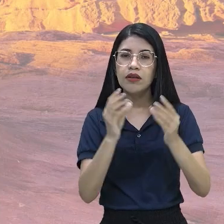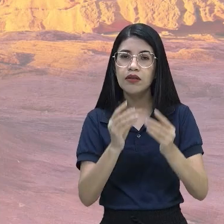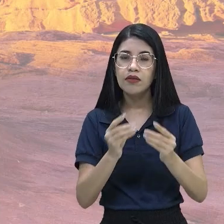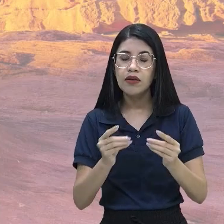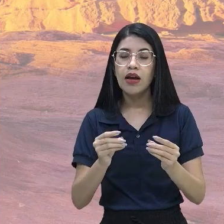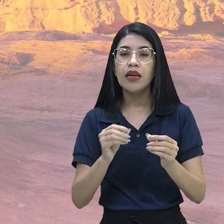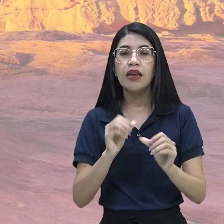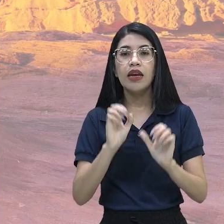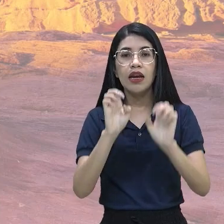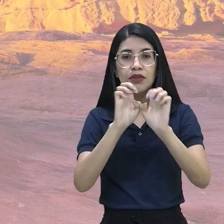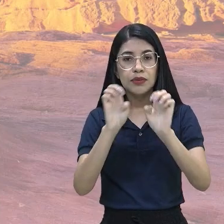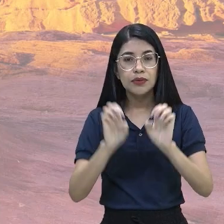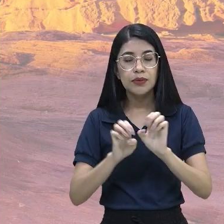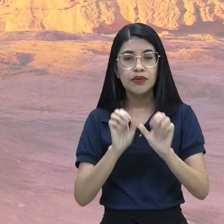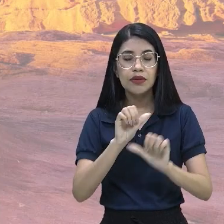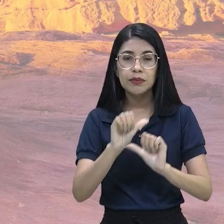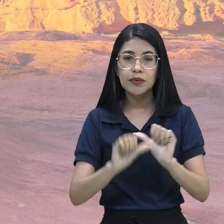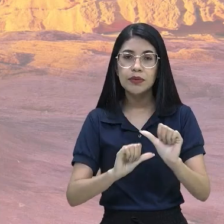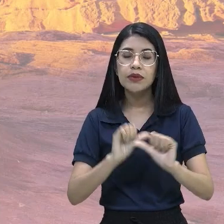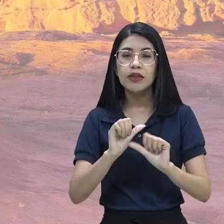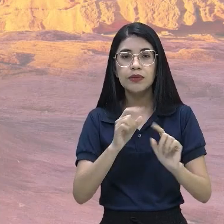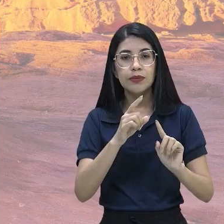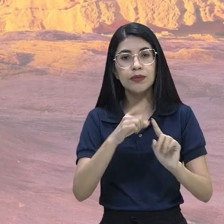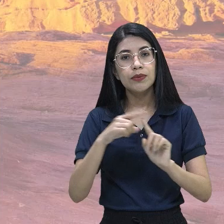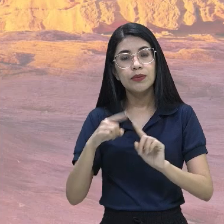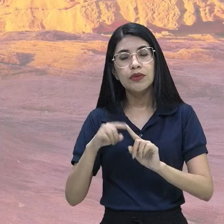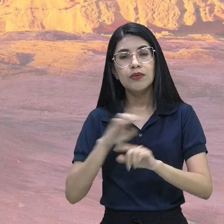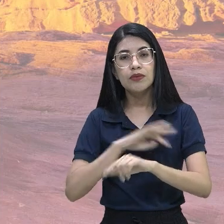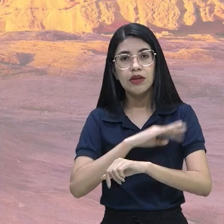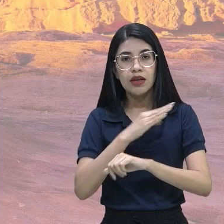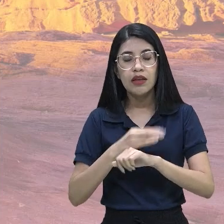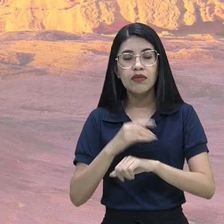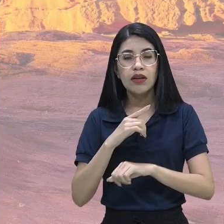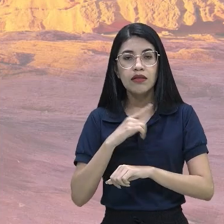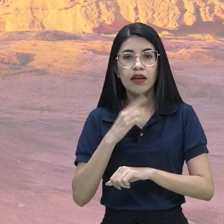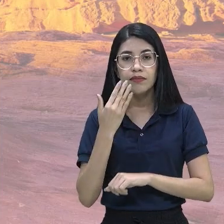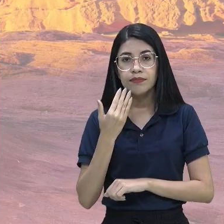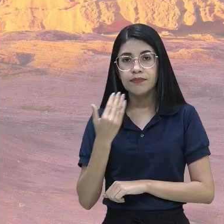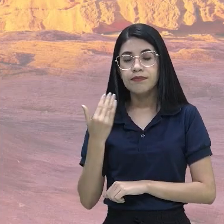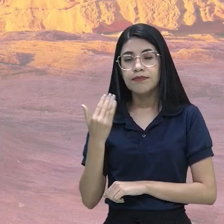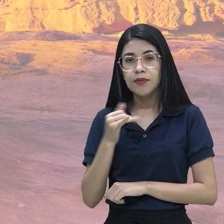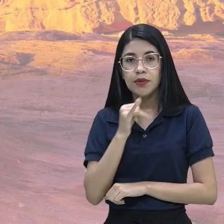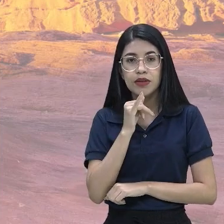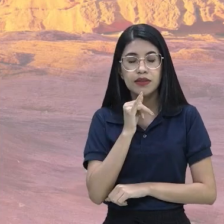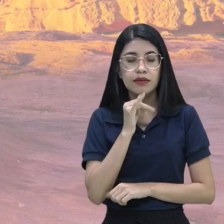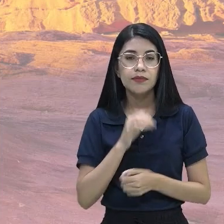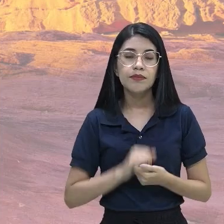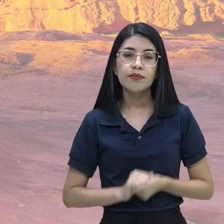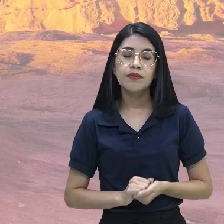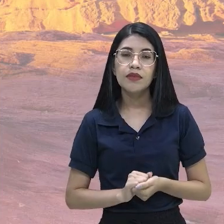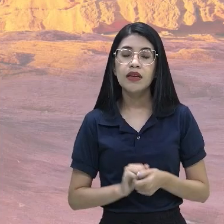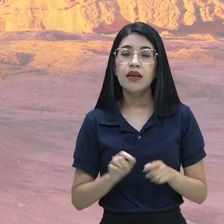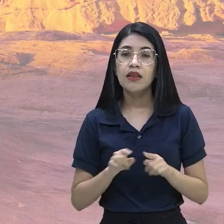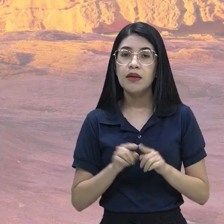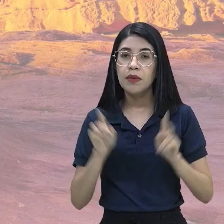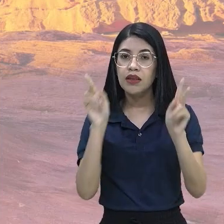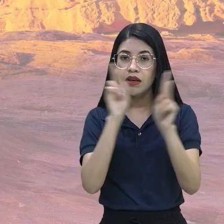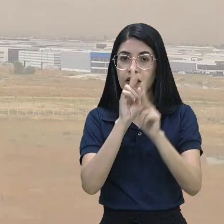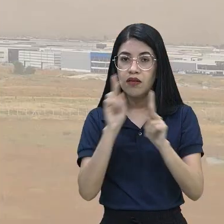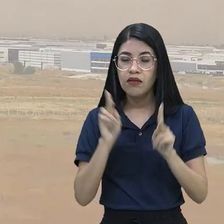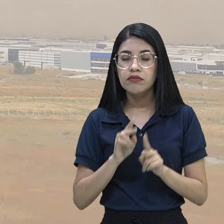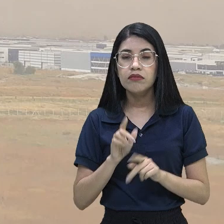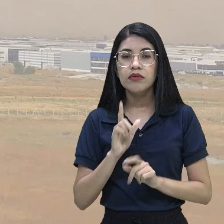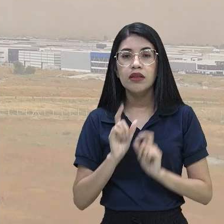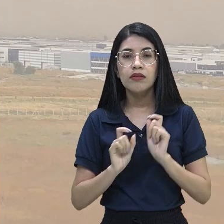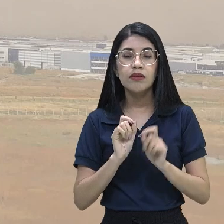modelar essas formas de relevo que estão presentes aí nessa paisagem para vocês. Ainda das erosões eólicas, nós temos as